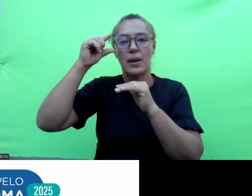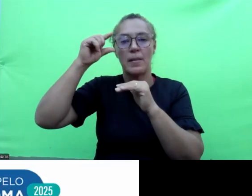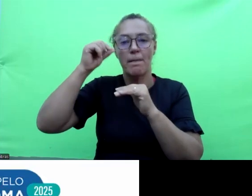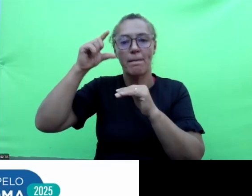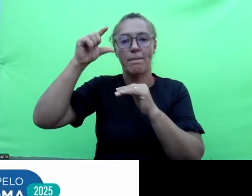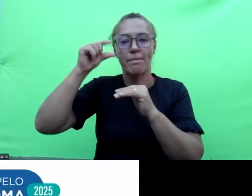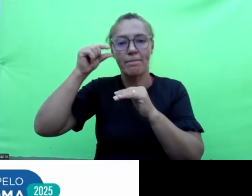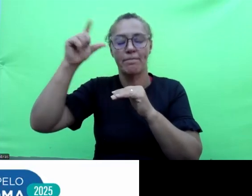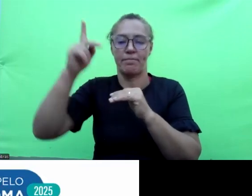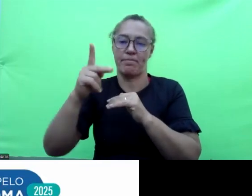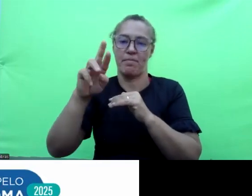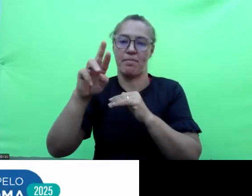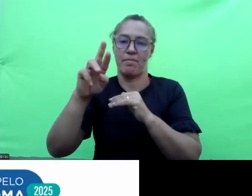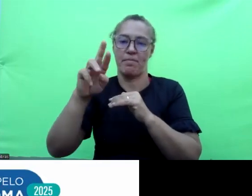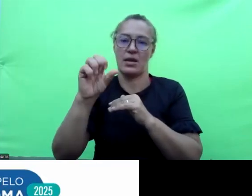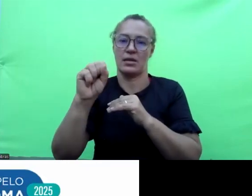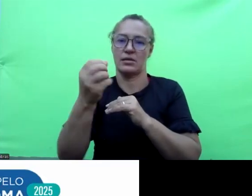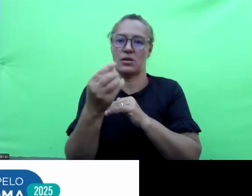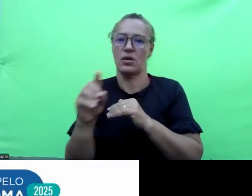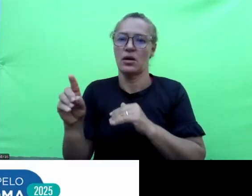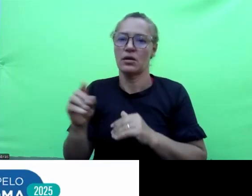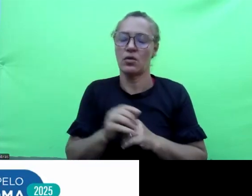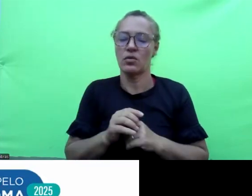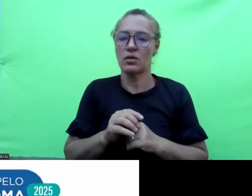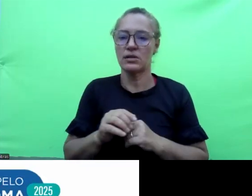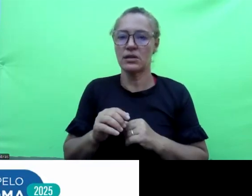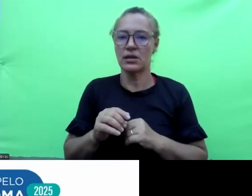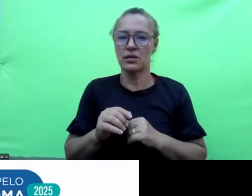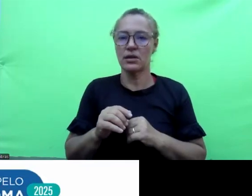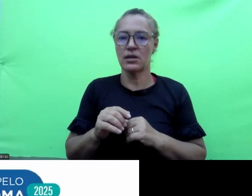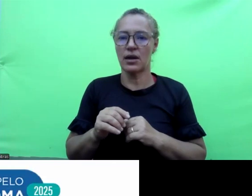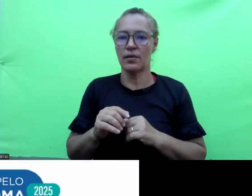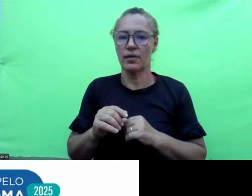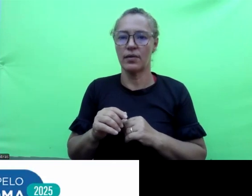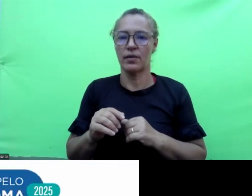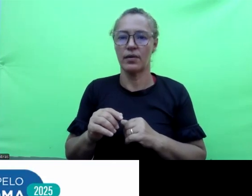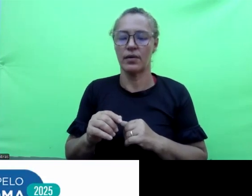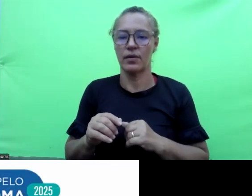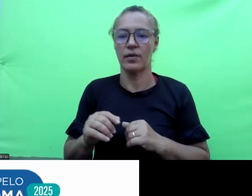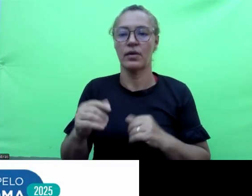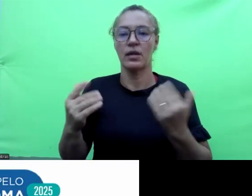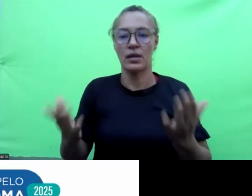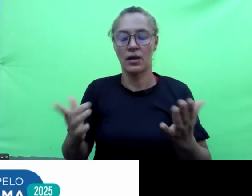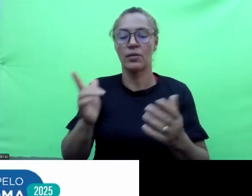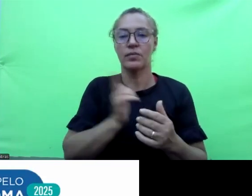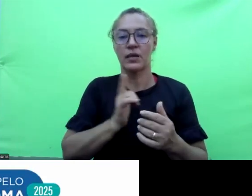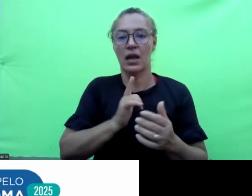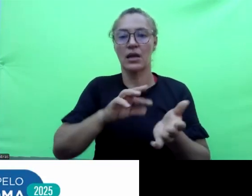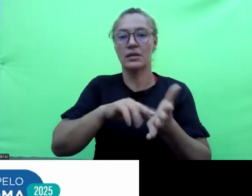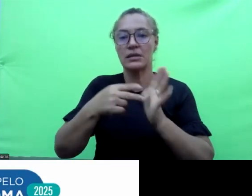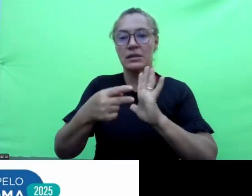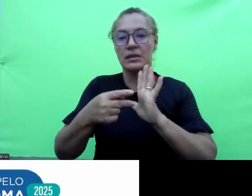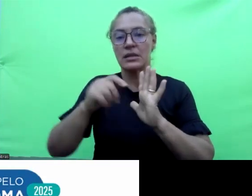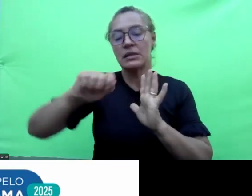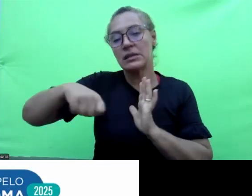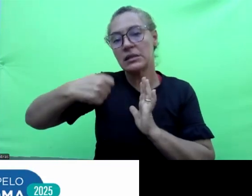né? Então, às vezes, a gente faz isso quando a pressão, ele tem essa anatomia, né, mais estreitinha e tem já sinais de que